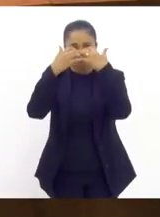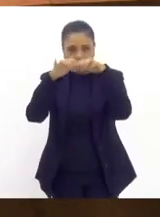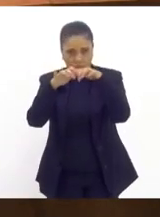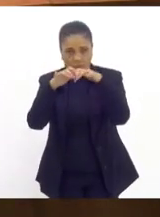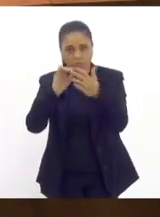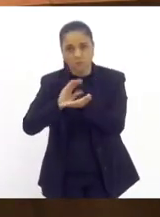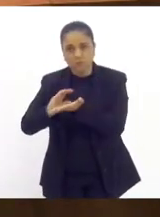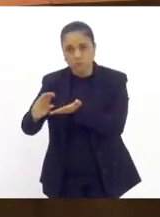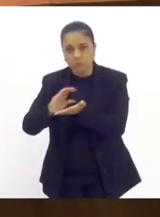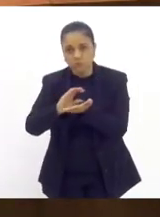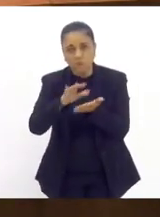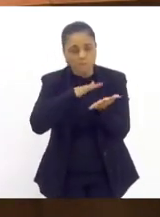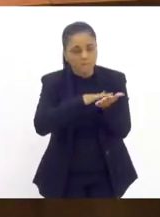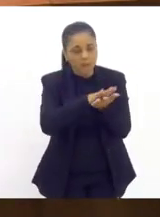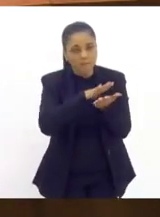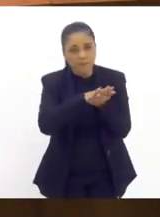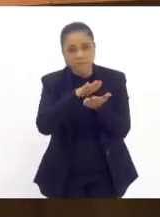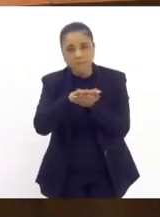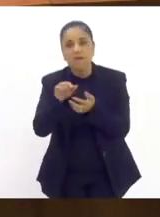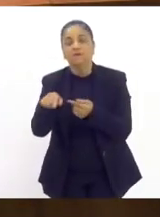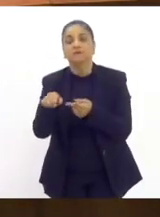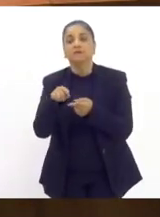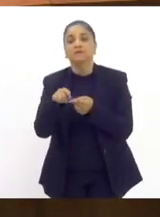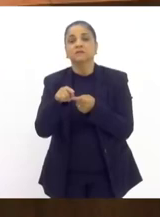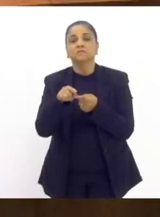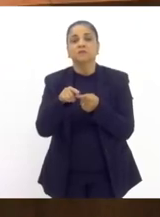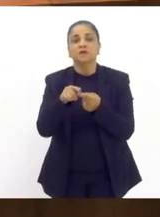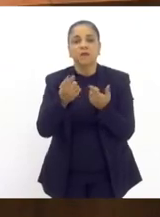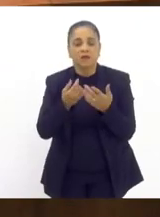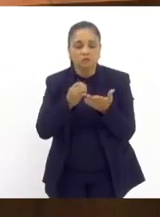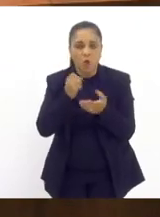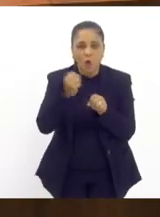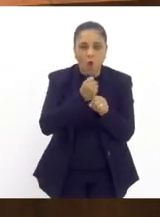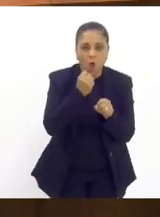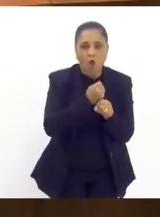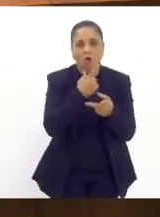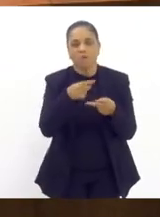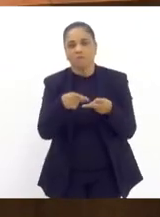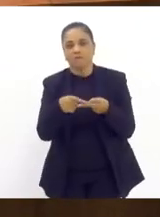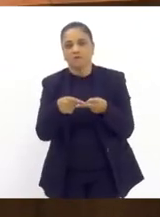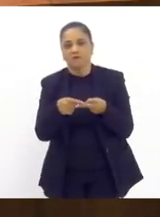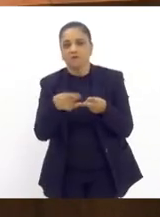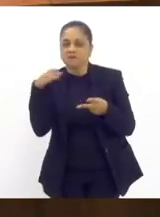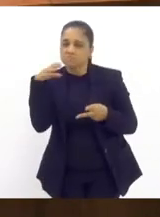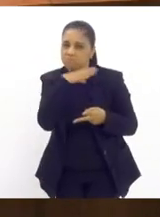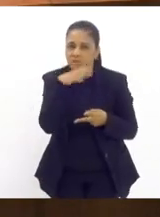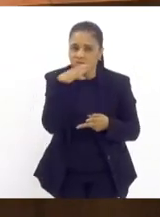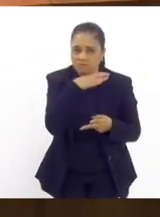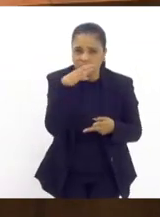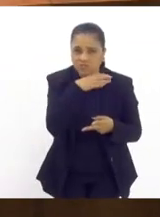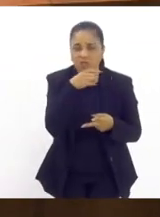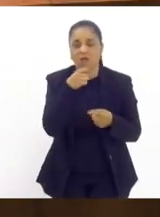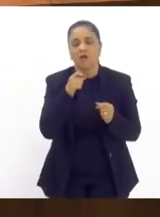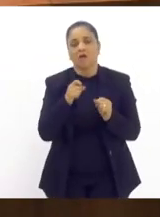do fomento empresariado local seja através das inserções de emergência por conta das obras que